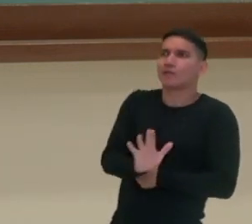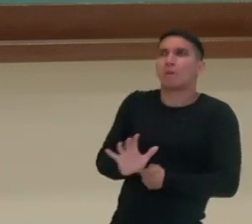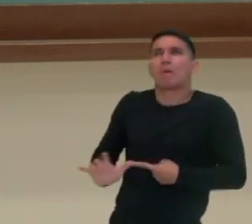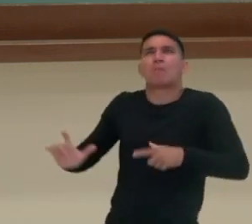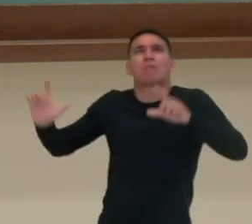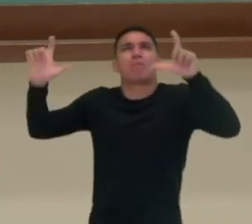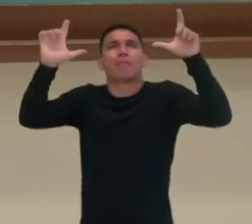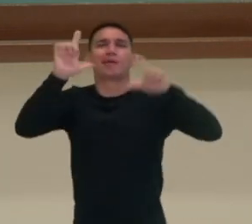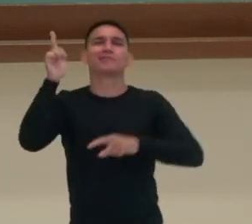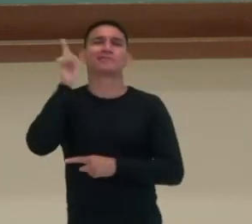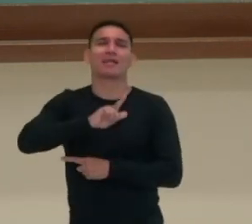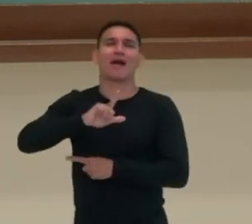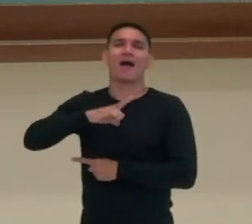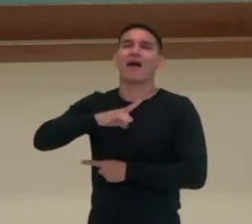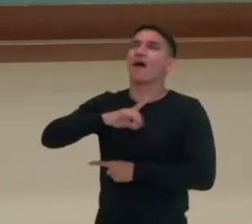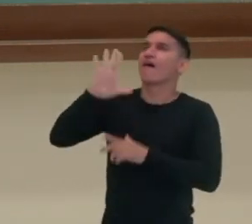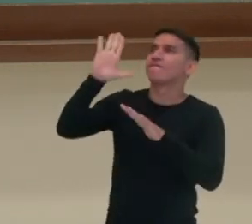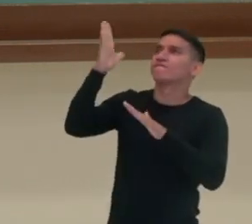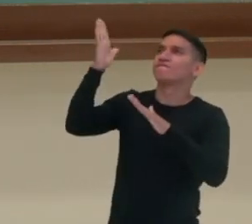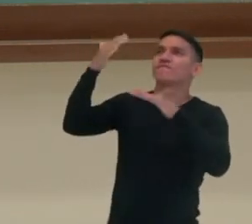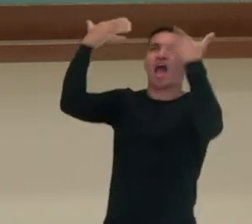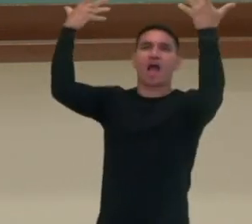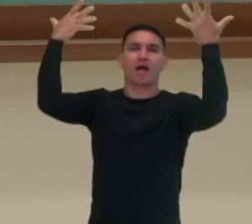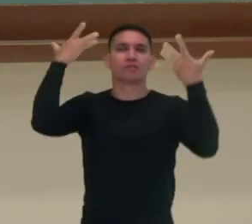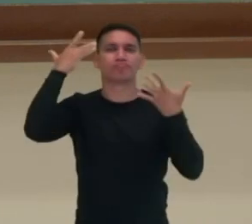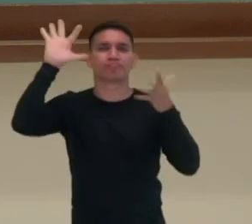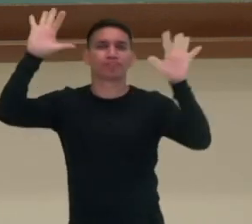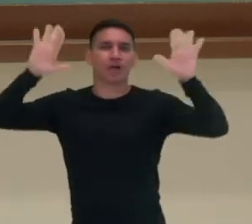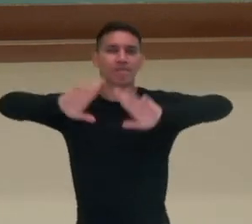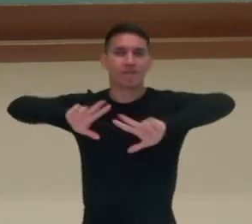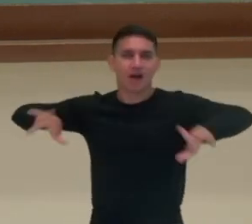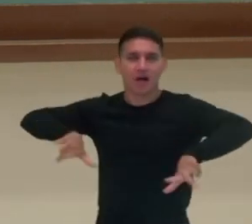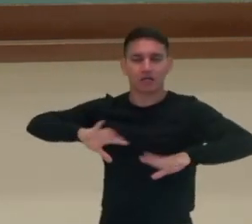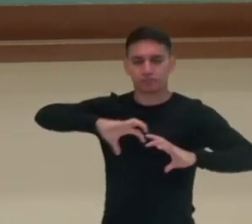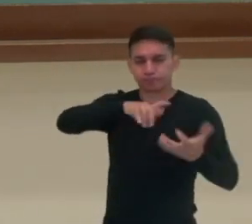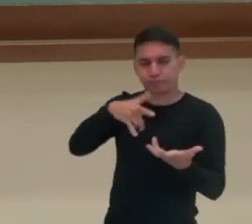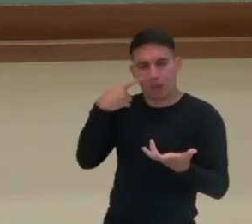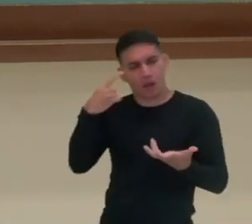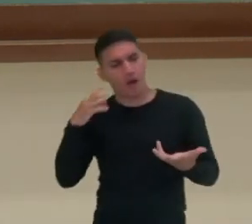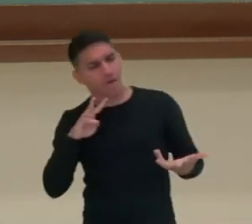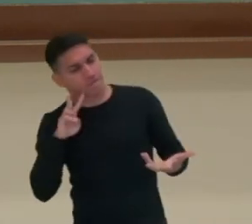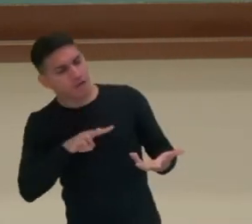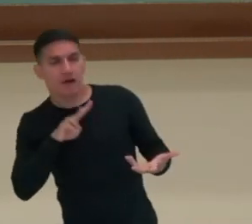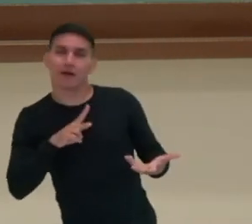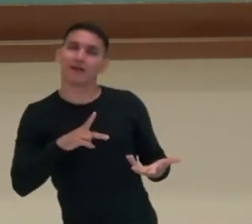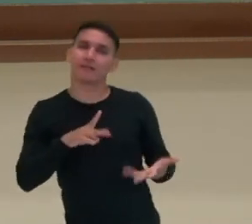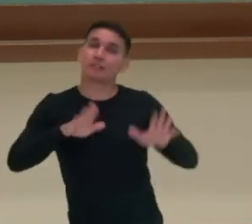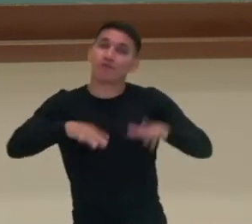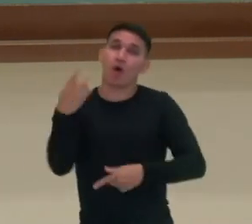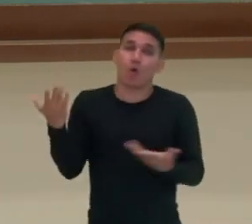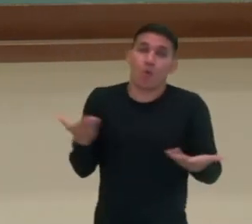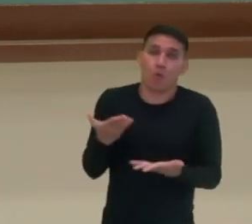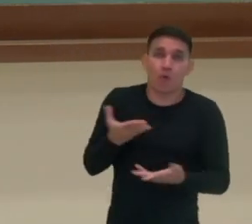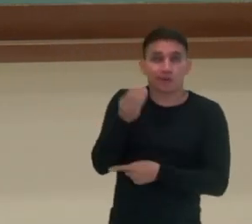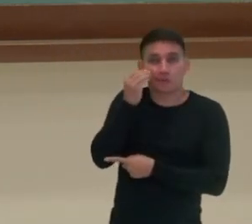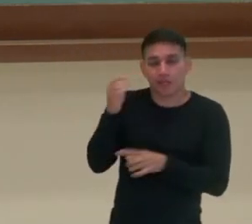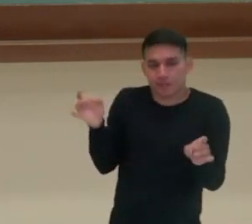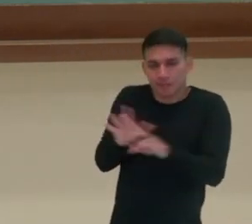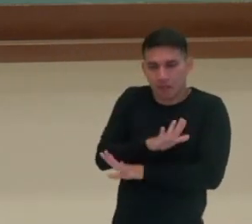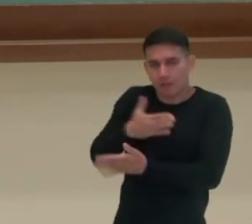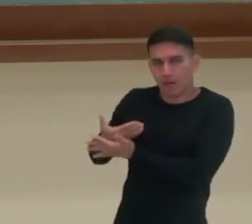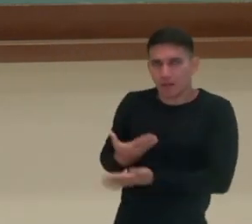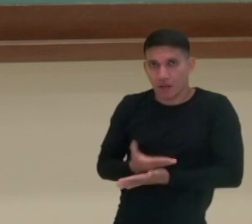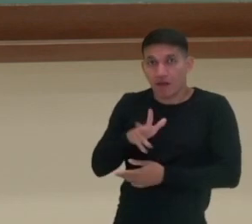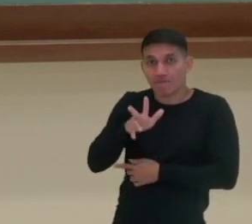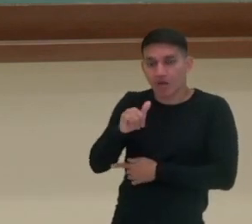festas populares, danças que animam o Brasilzão afora? Que tal você hoje, depois da nossa aula, corre aí no YouTube, que é